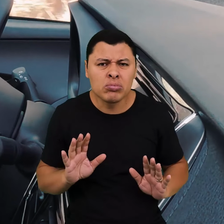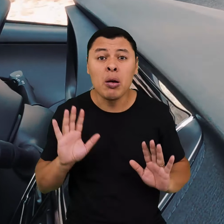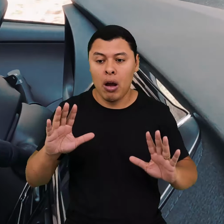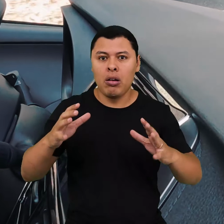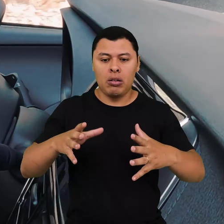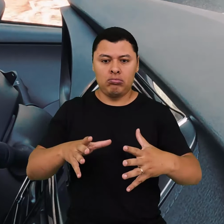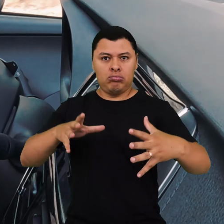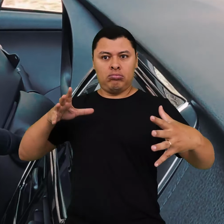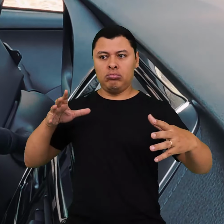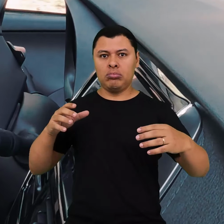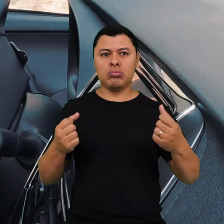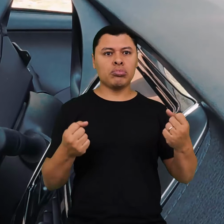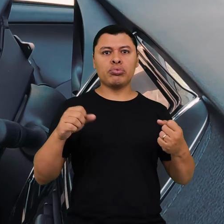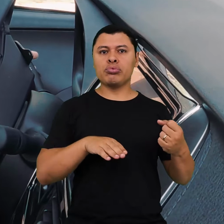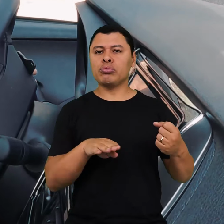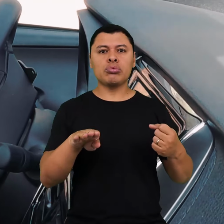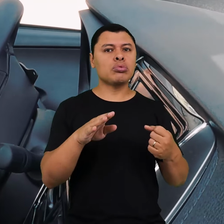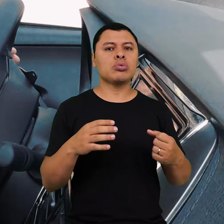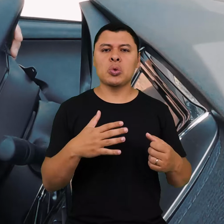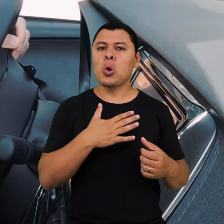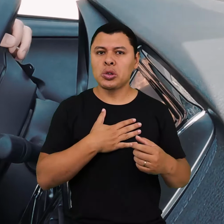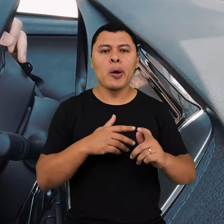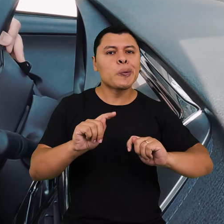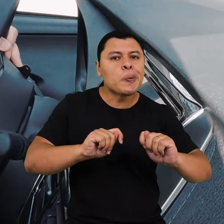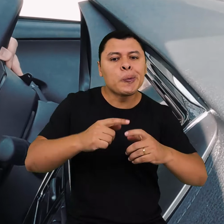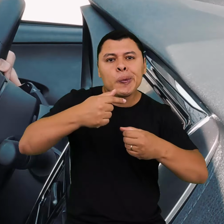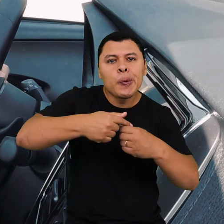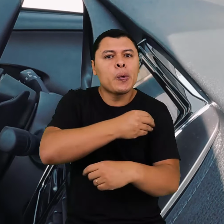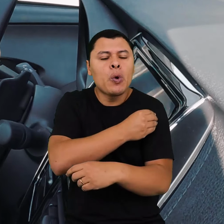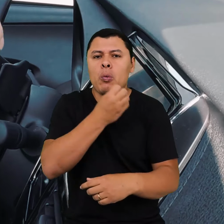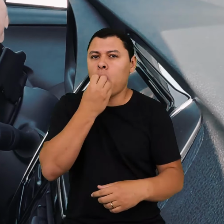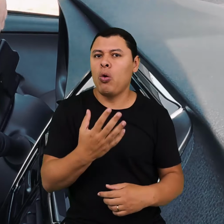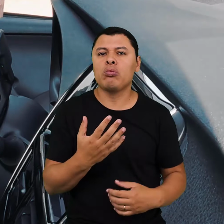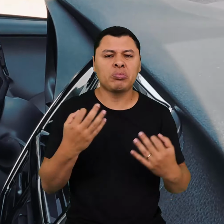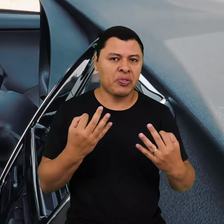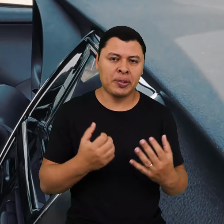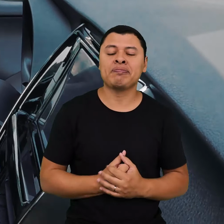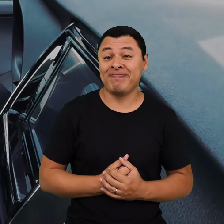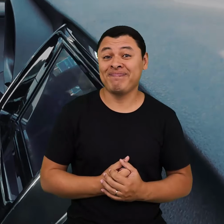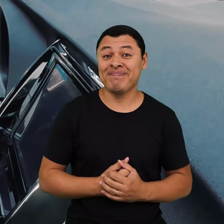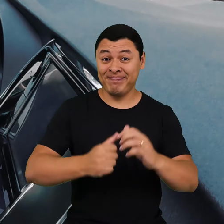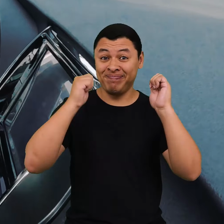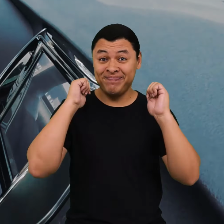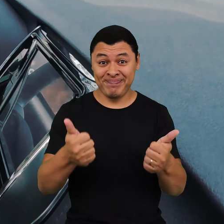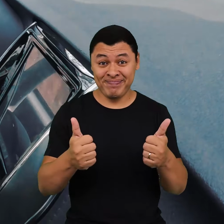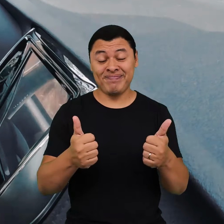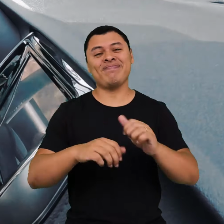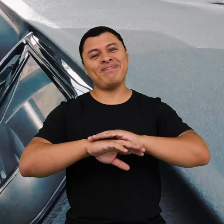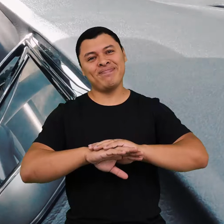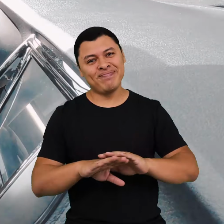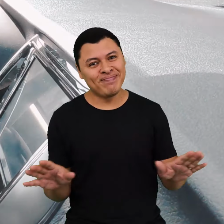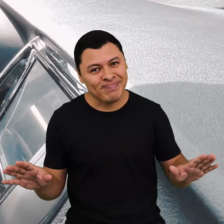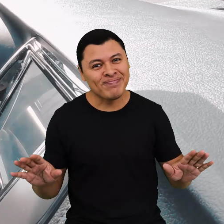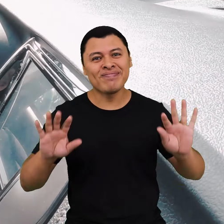de dirigibilidade, de eficácia e consumo, realmente é uma ótima entrega. Certo, pessoal? Então é isso. A gente